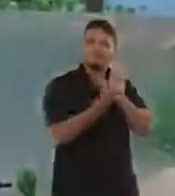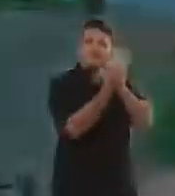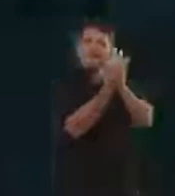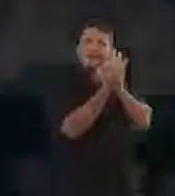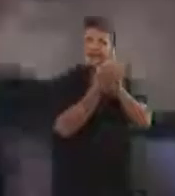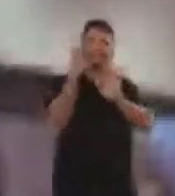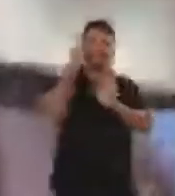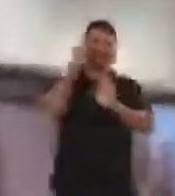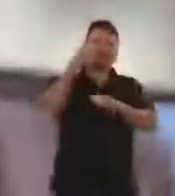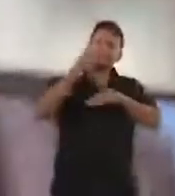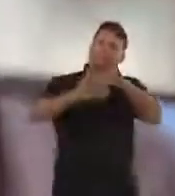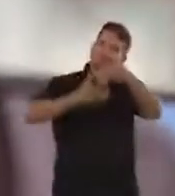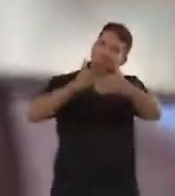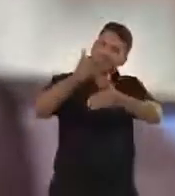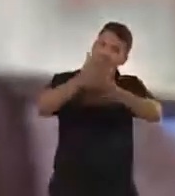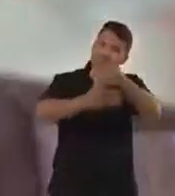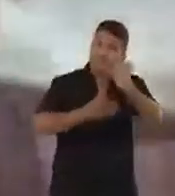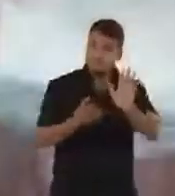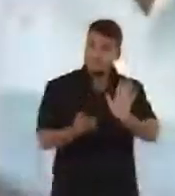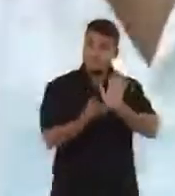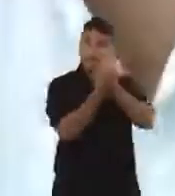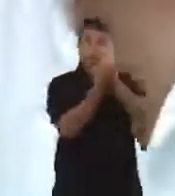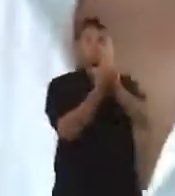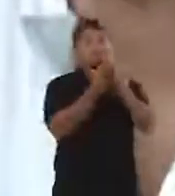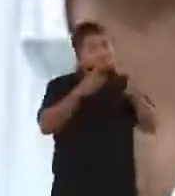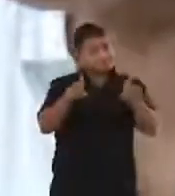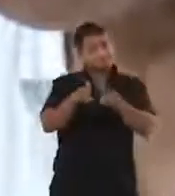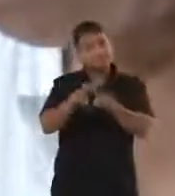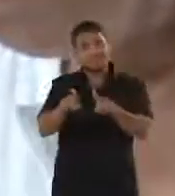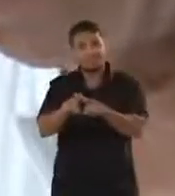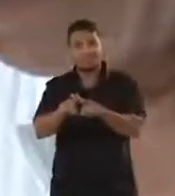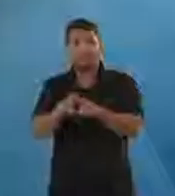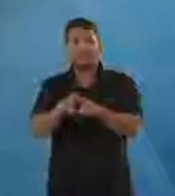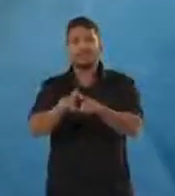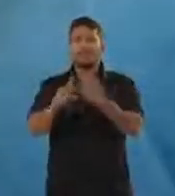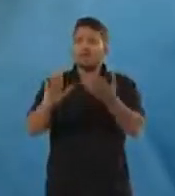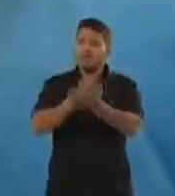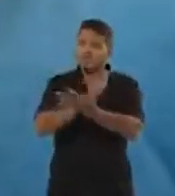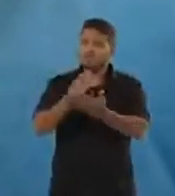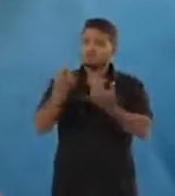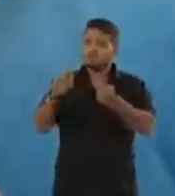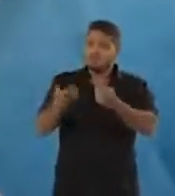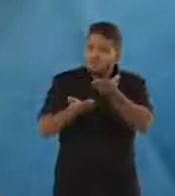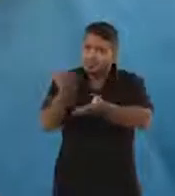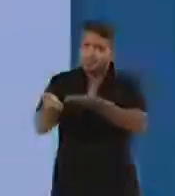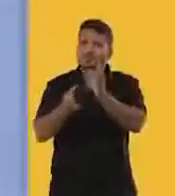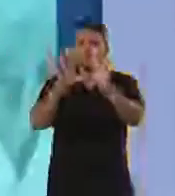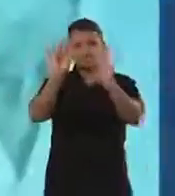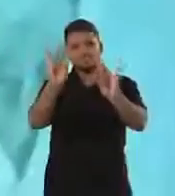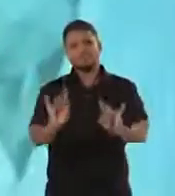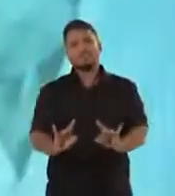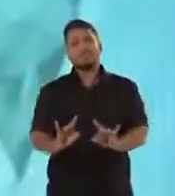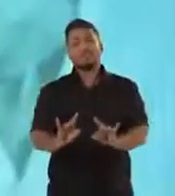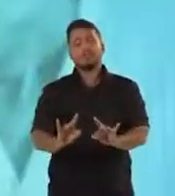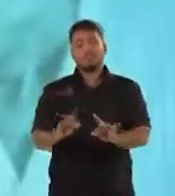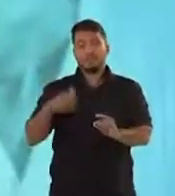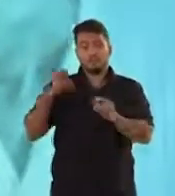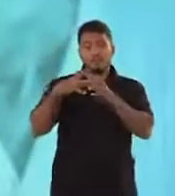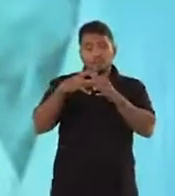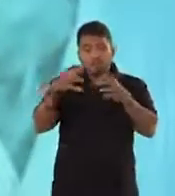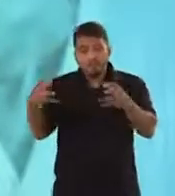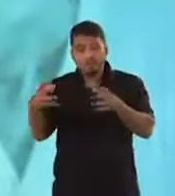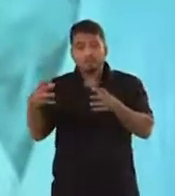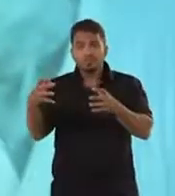caminho. Marcas que também carecem de cuidados especiais. Os idosos